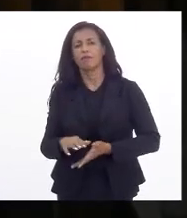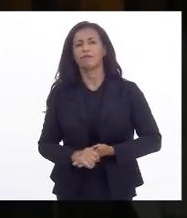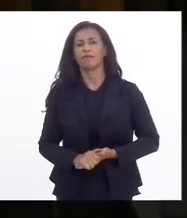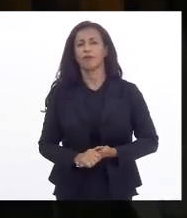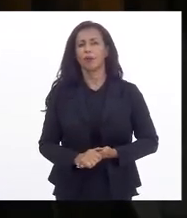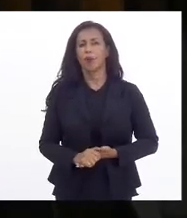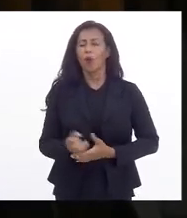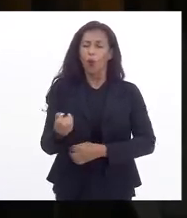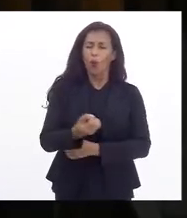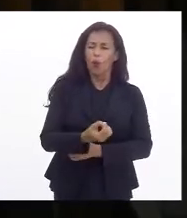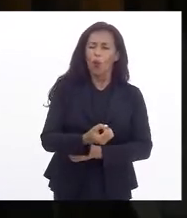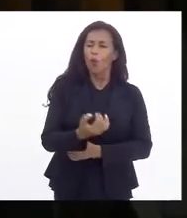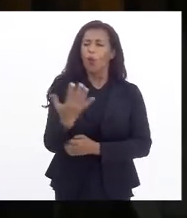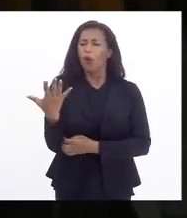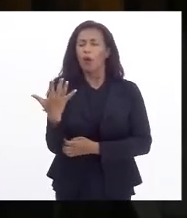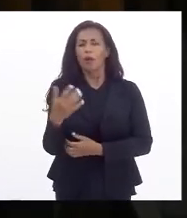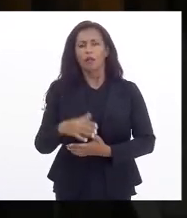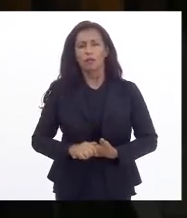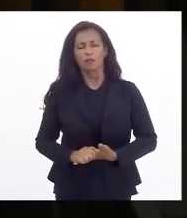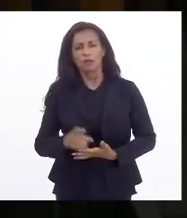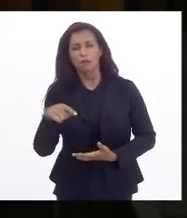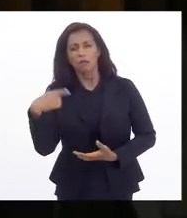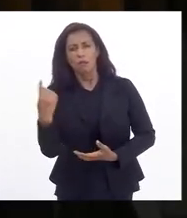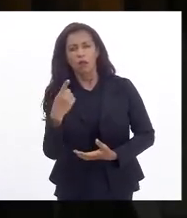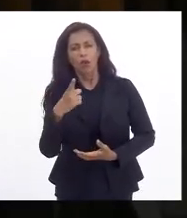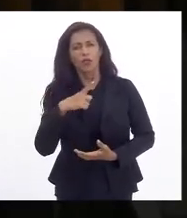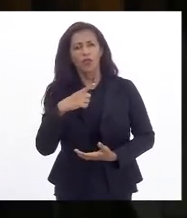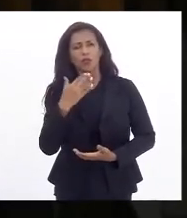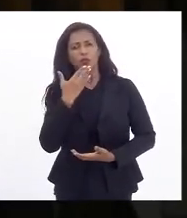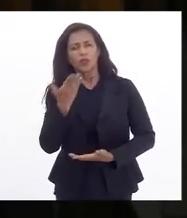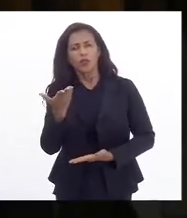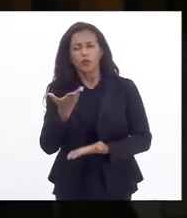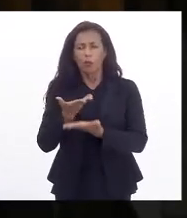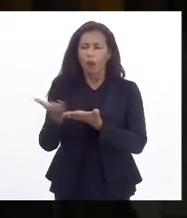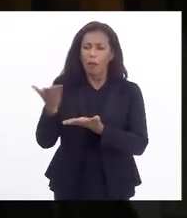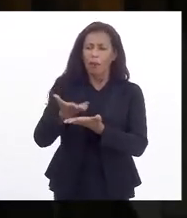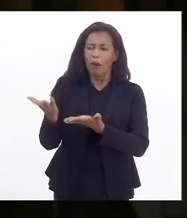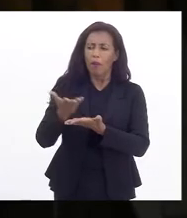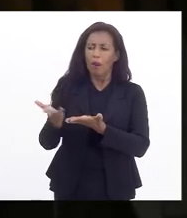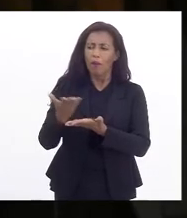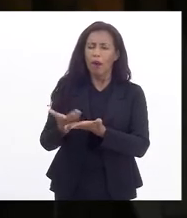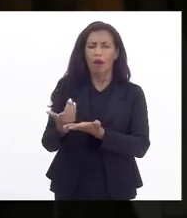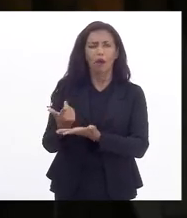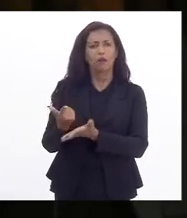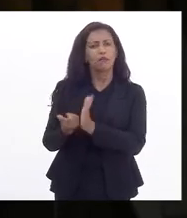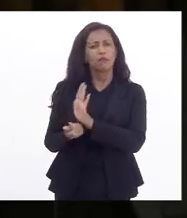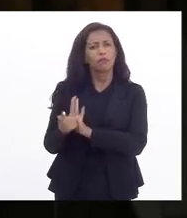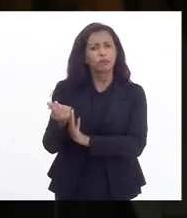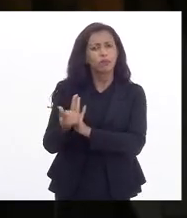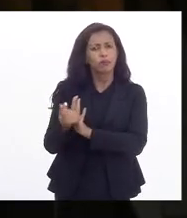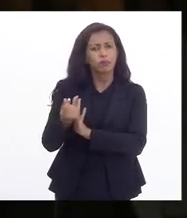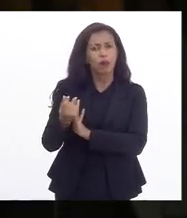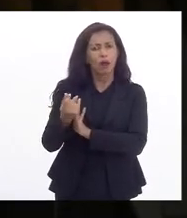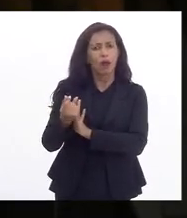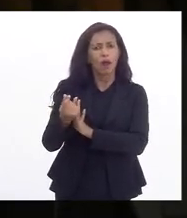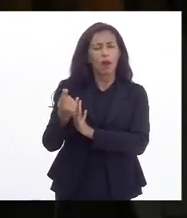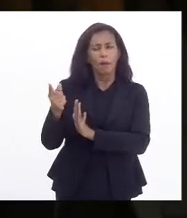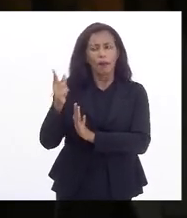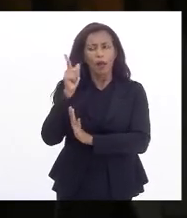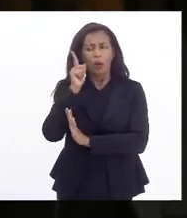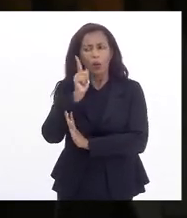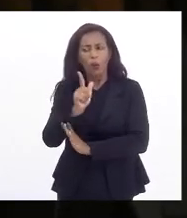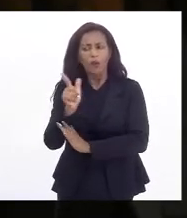e o quanto um nós temos de demandas financeiras para correr